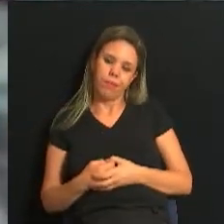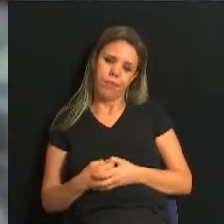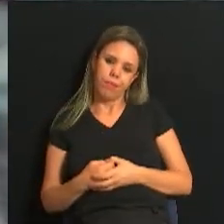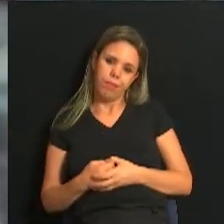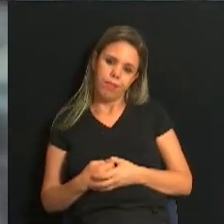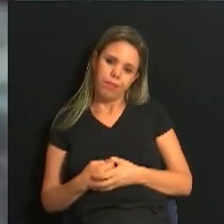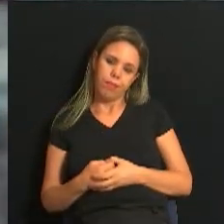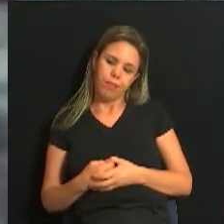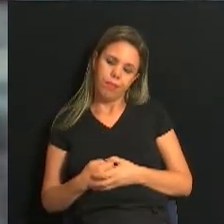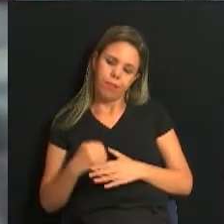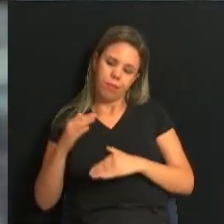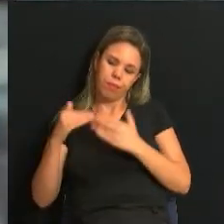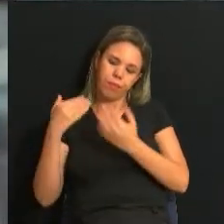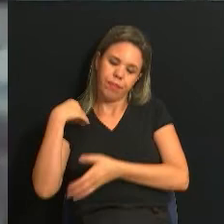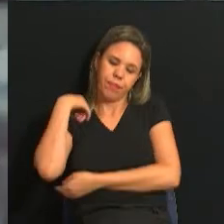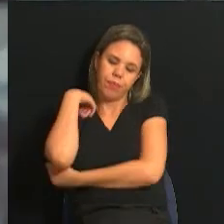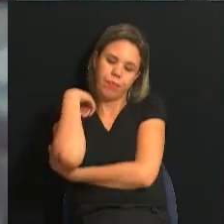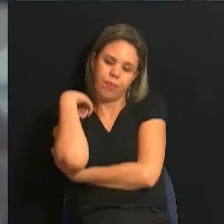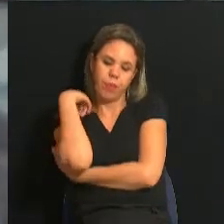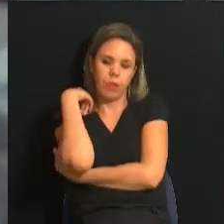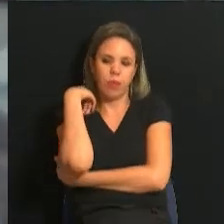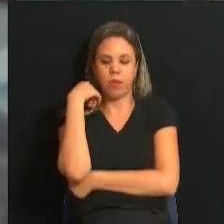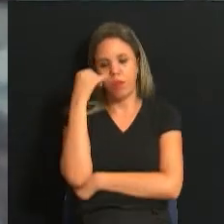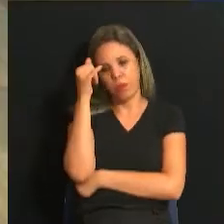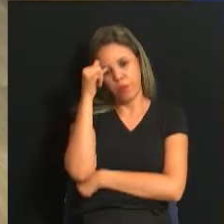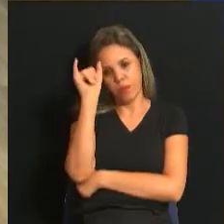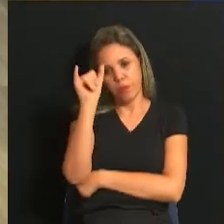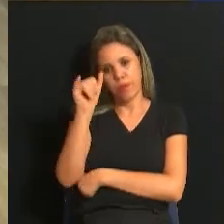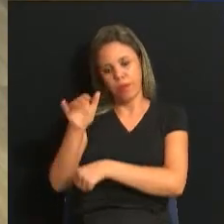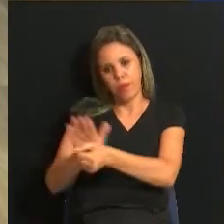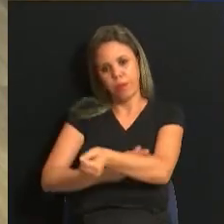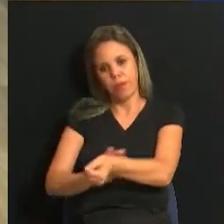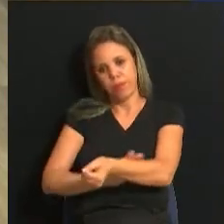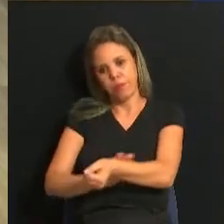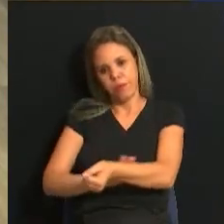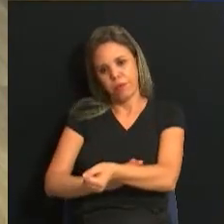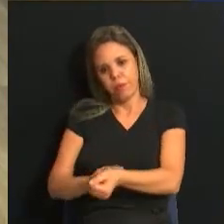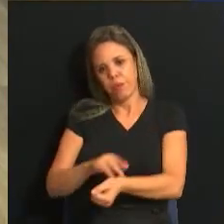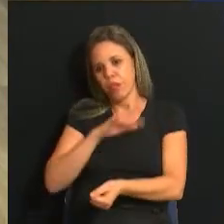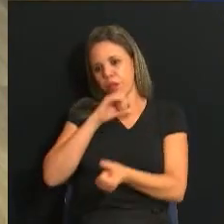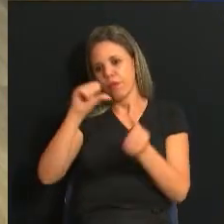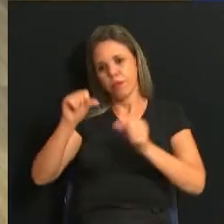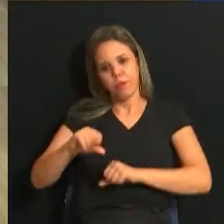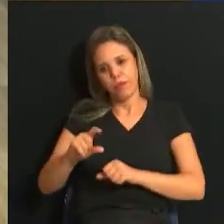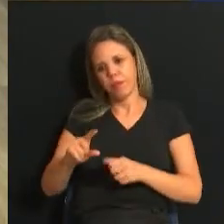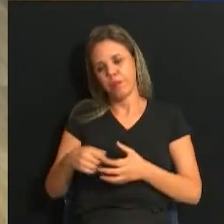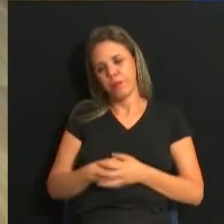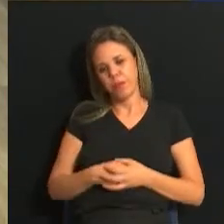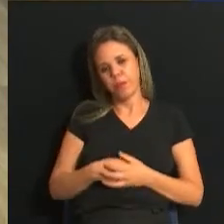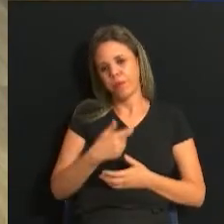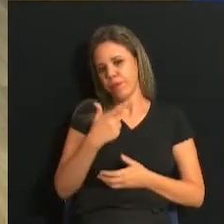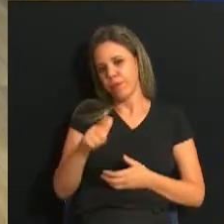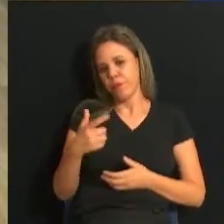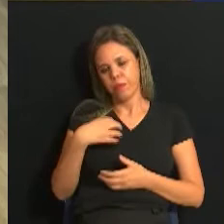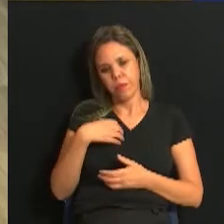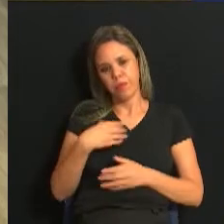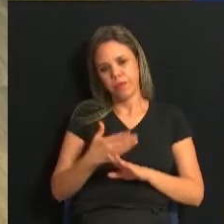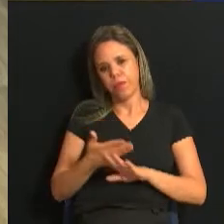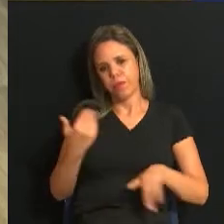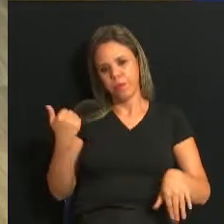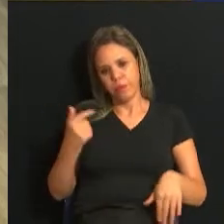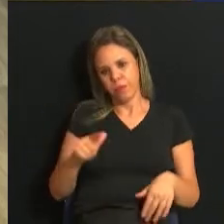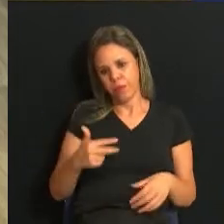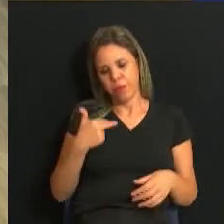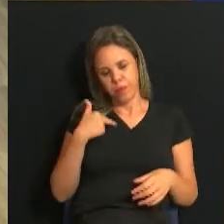para cima, não é mesmo? Evitar se estressar desnecessariamente, não é mesmo? Se não tem como um afastamento,